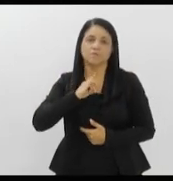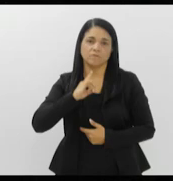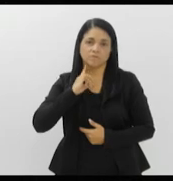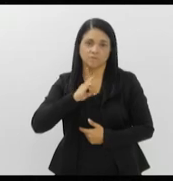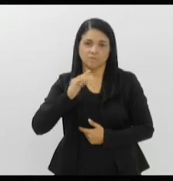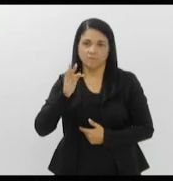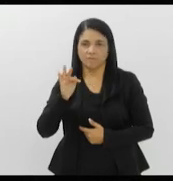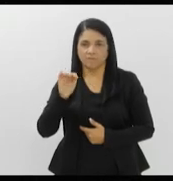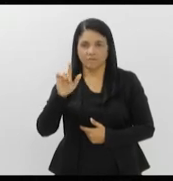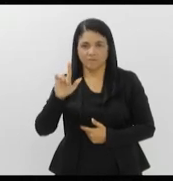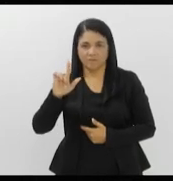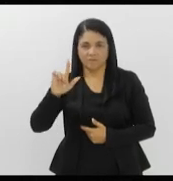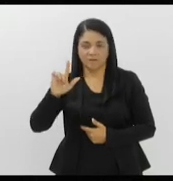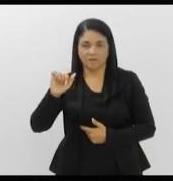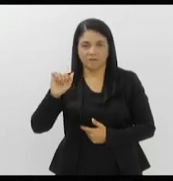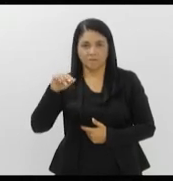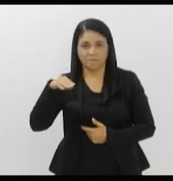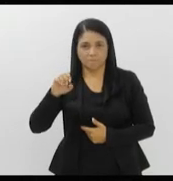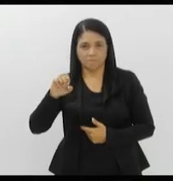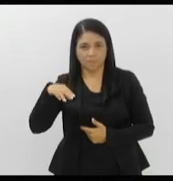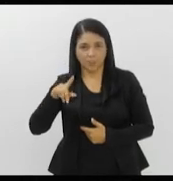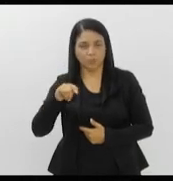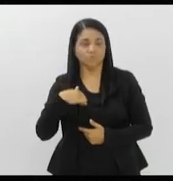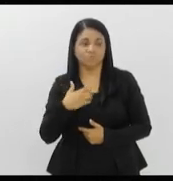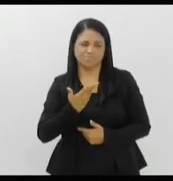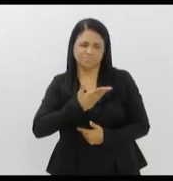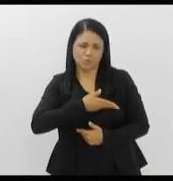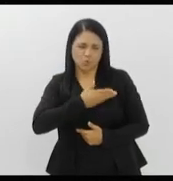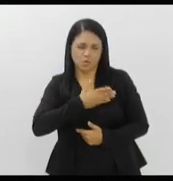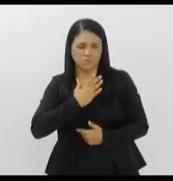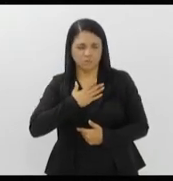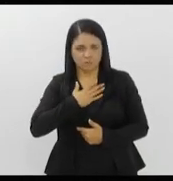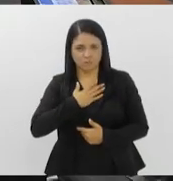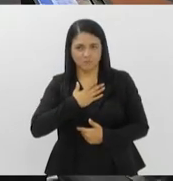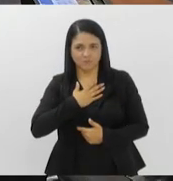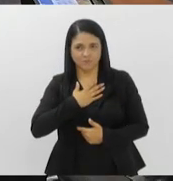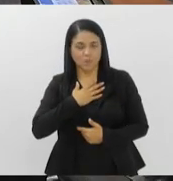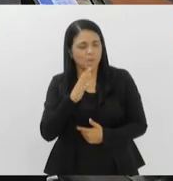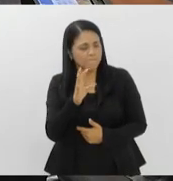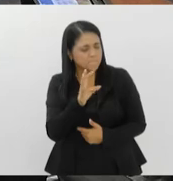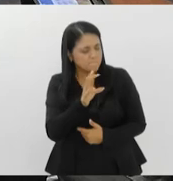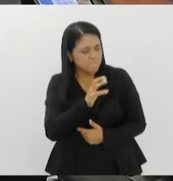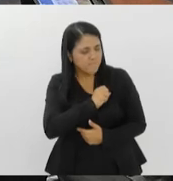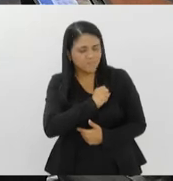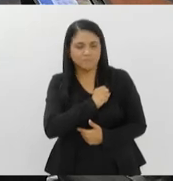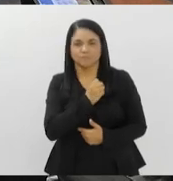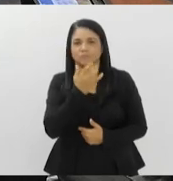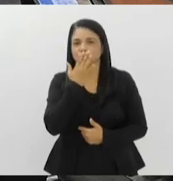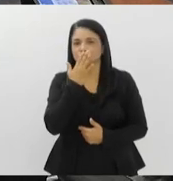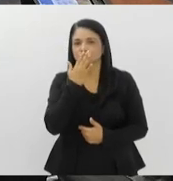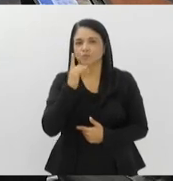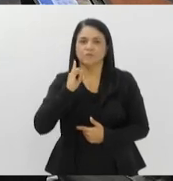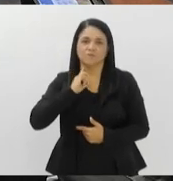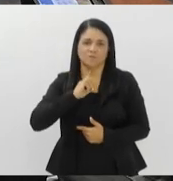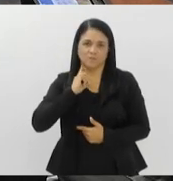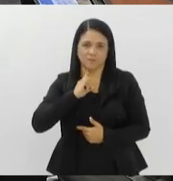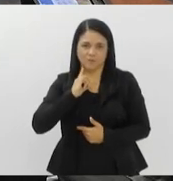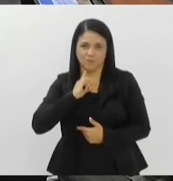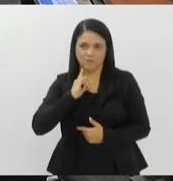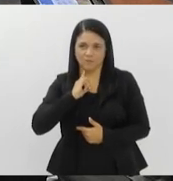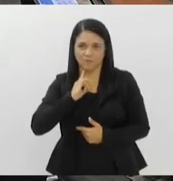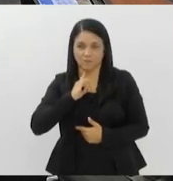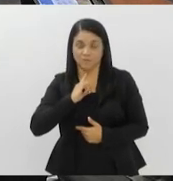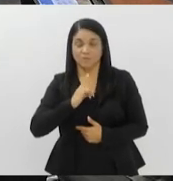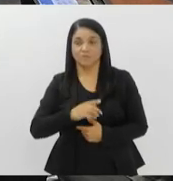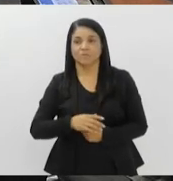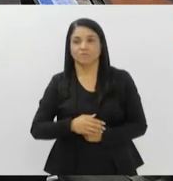Vossa Excelência, do meu coração. Não é nem do meu coração, é uma paixão. É uma paixão.